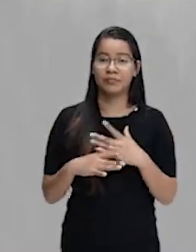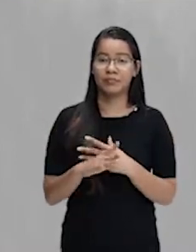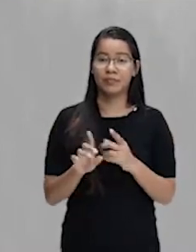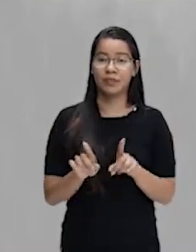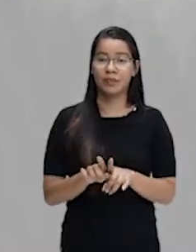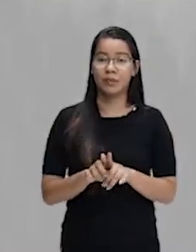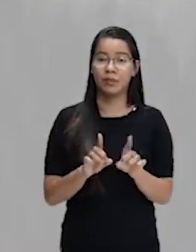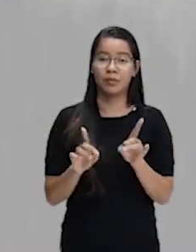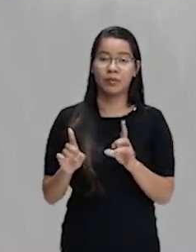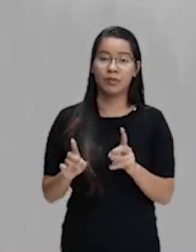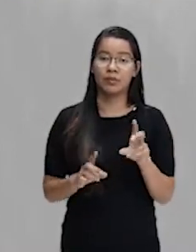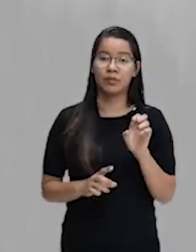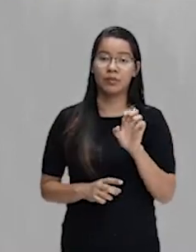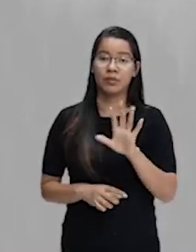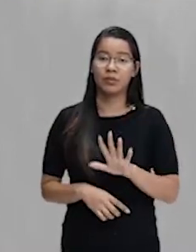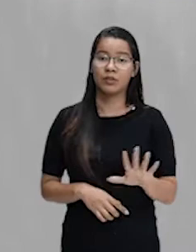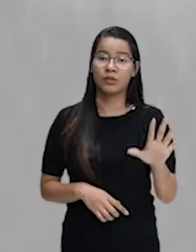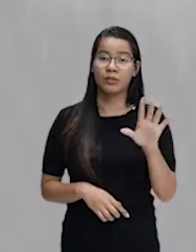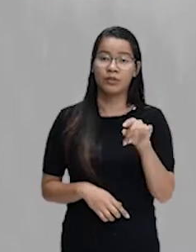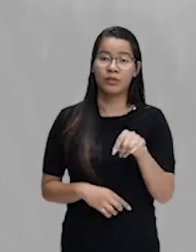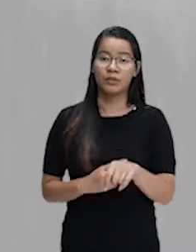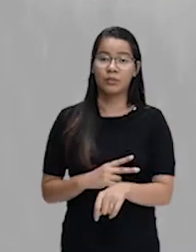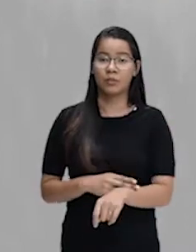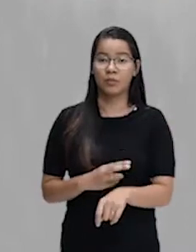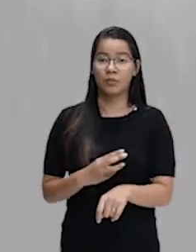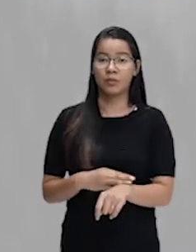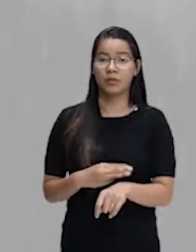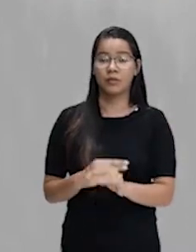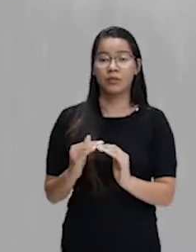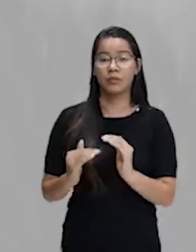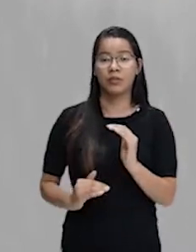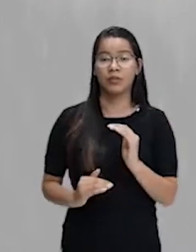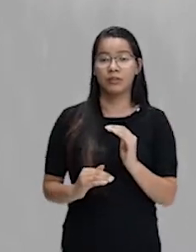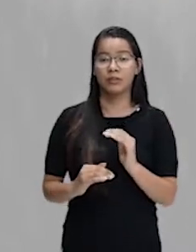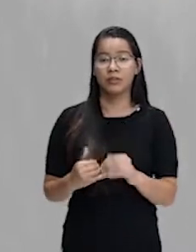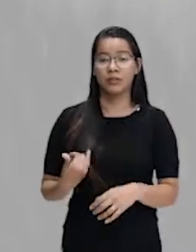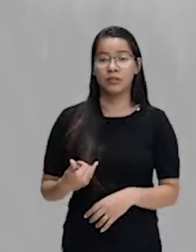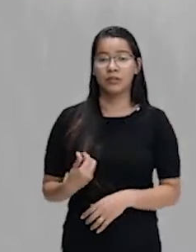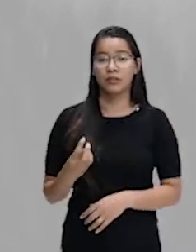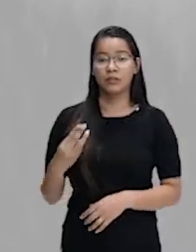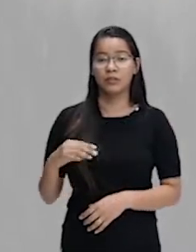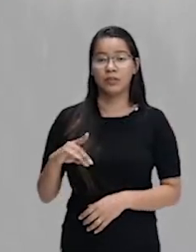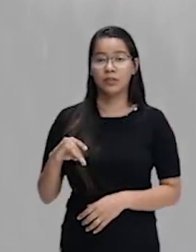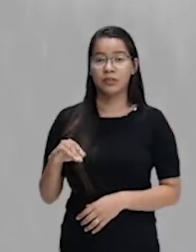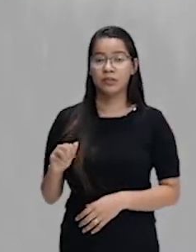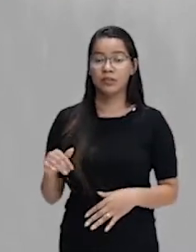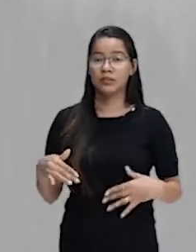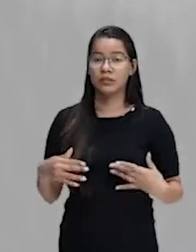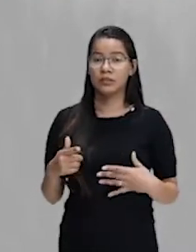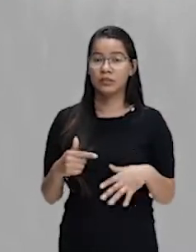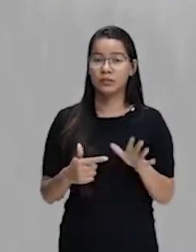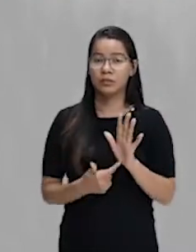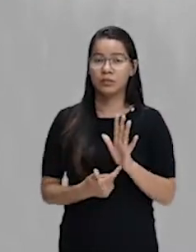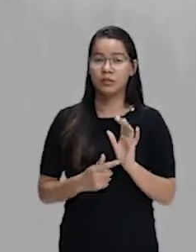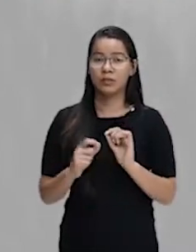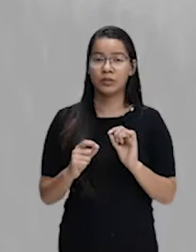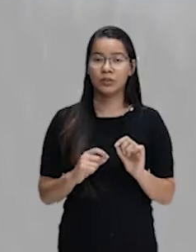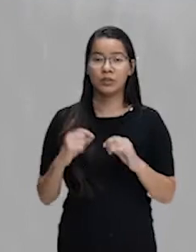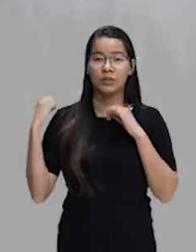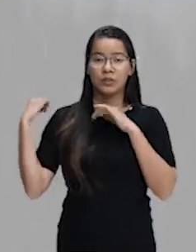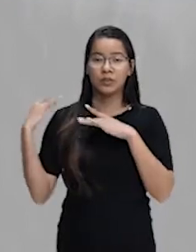Europa nesse momento aqui da Baixa Idade Média. Então, isso mostra que as cruzadas acabam tendo uma